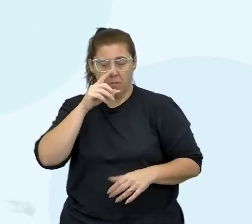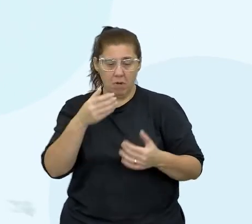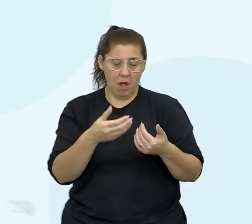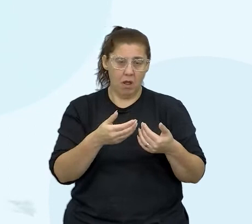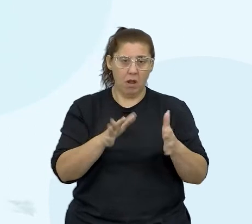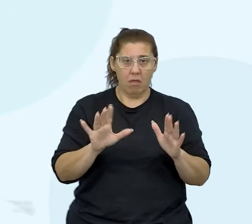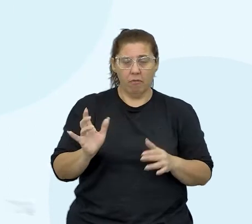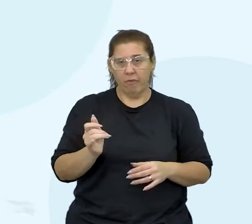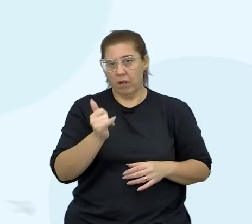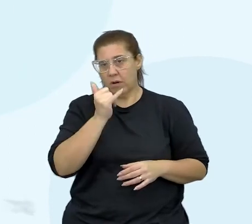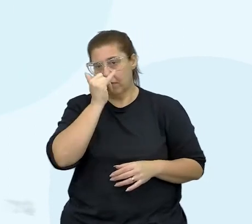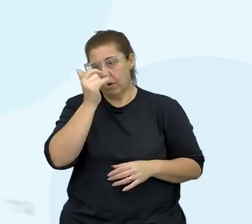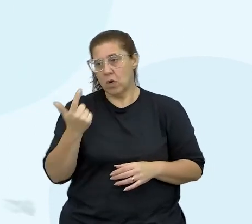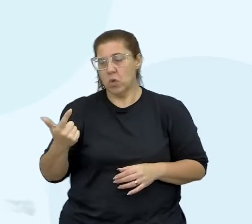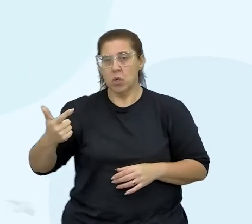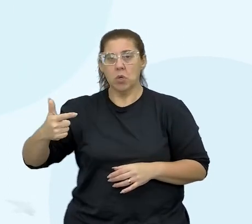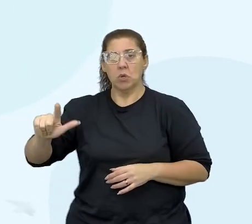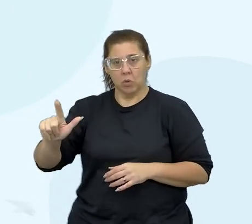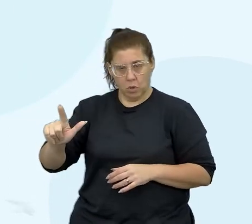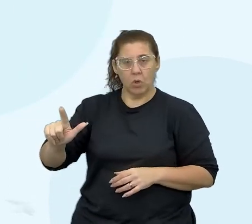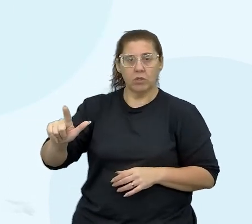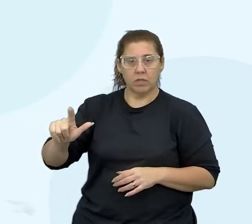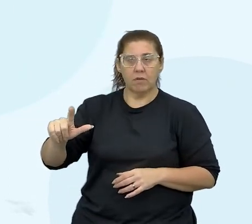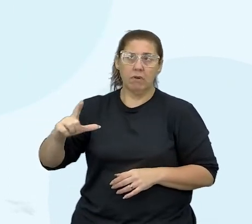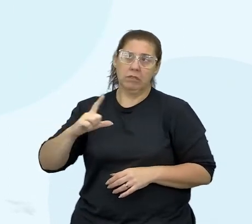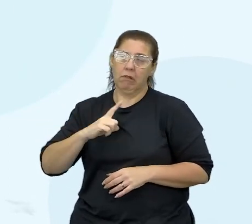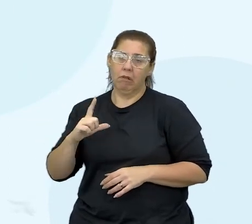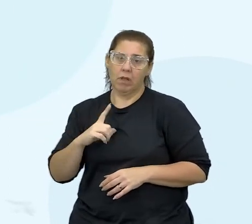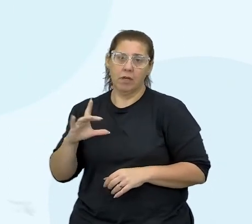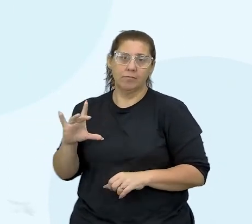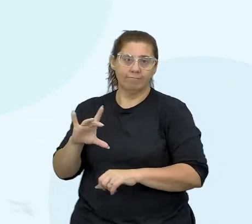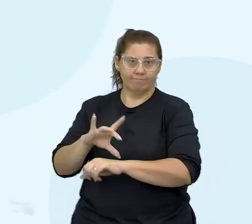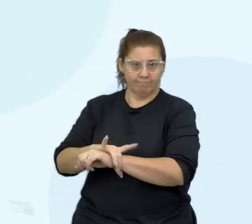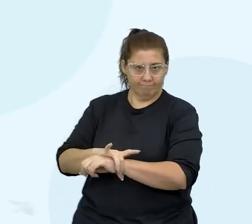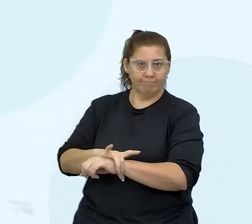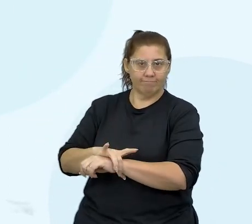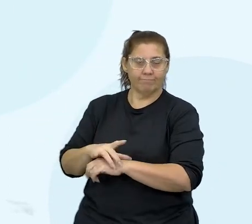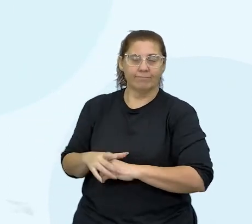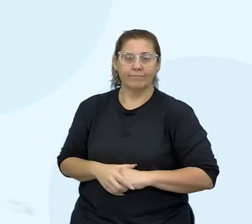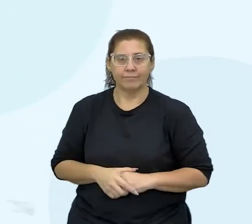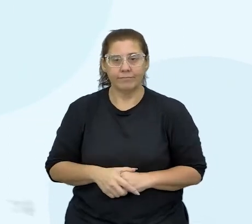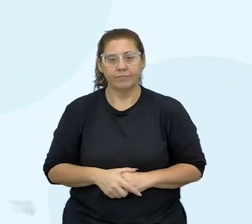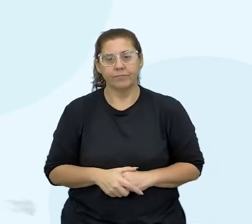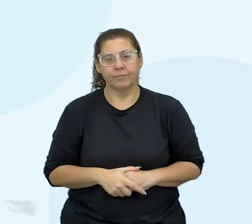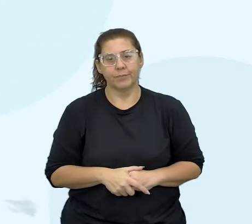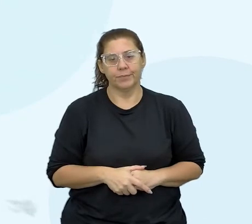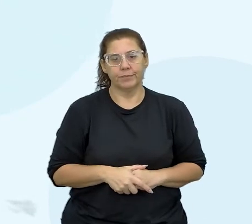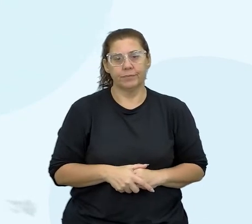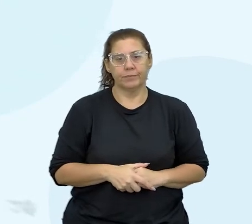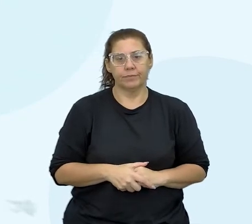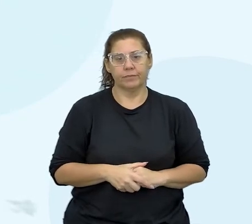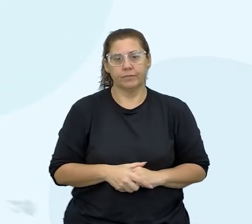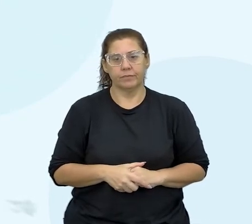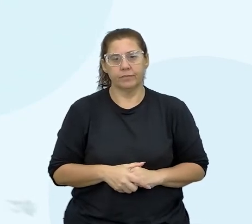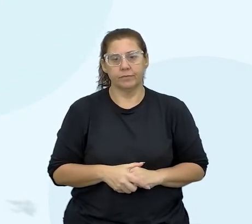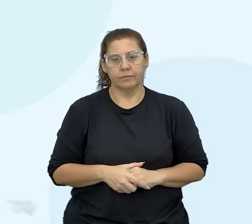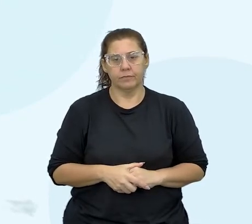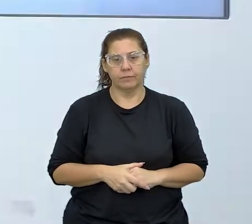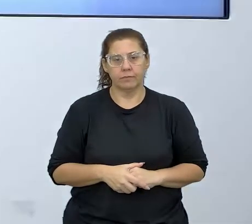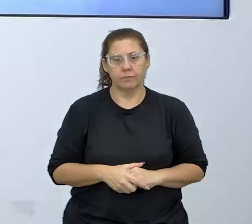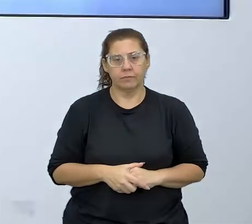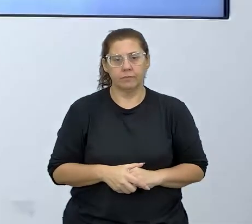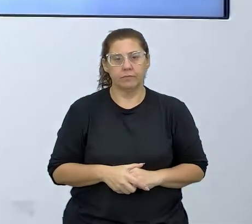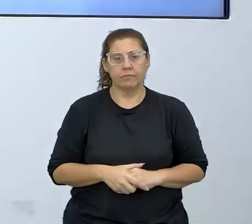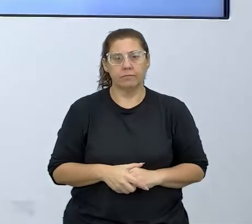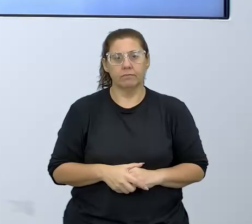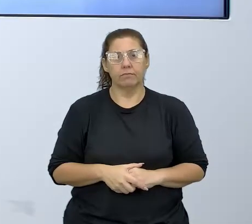ao desastre, enquanto outras vão estar um pouco mais respaldadas, não respaldadas, um pouco mais respaldadas.